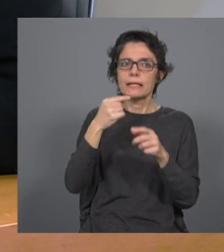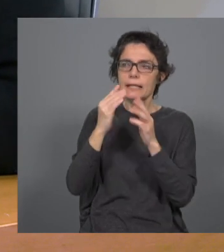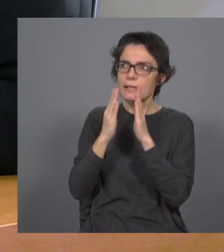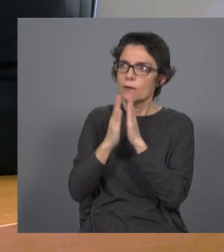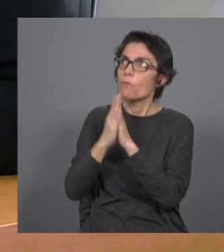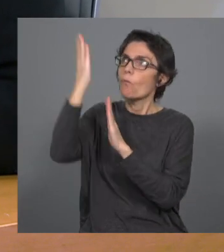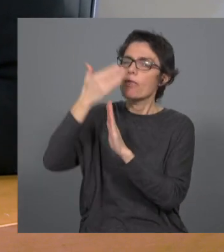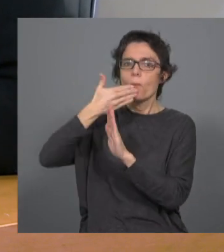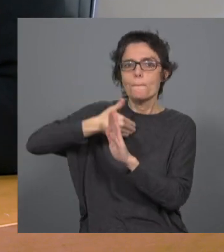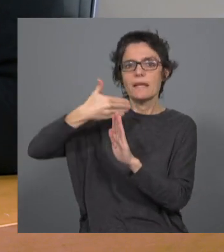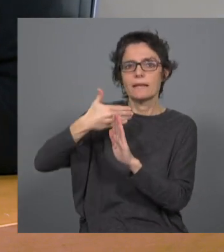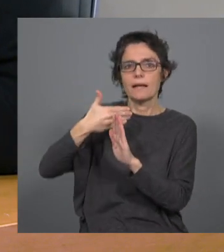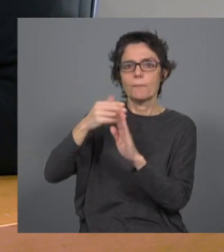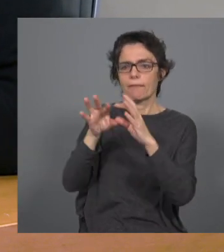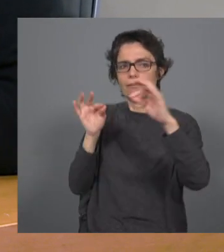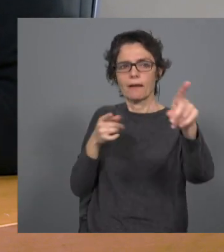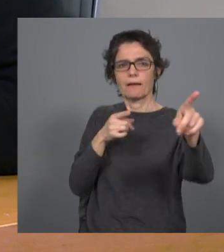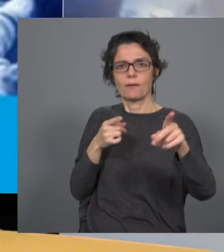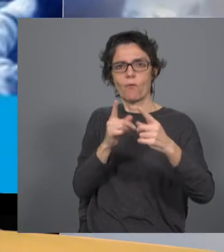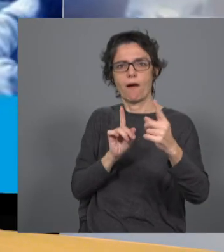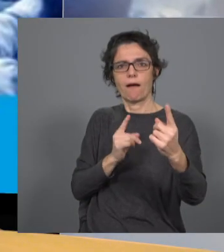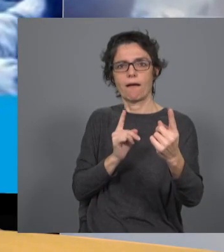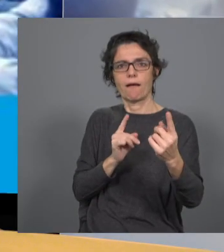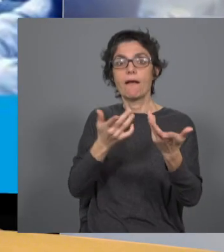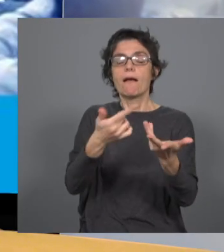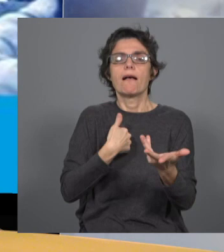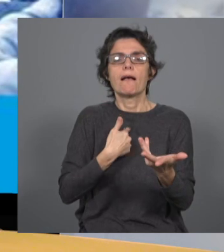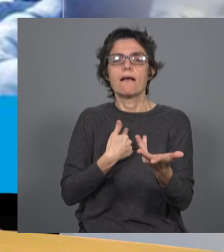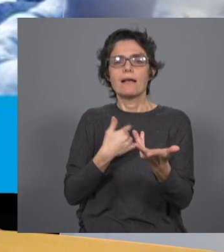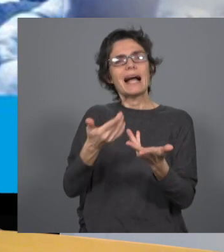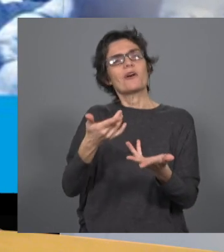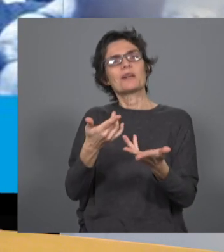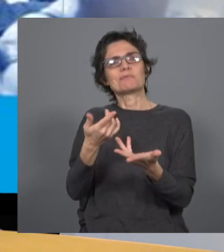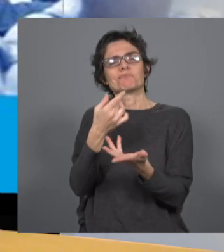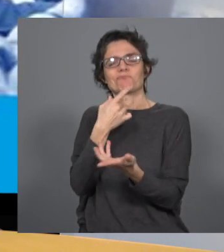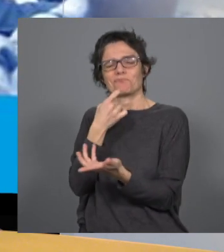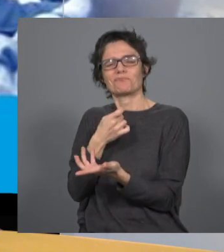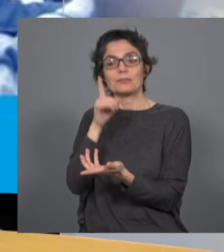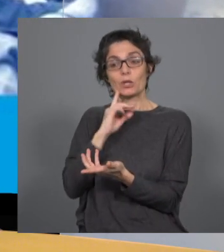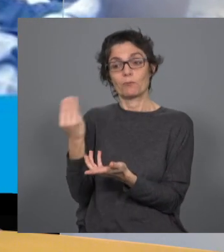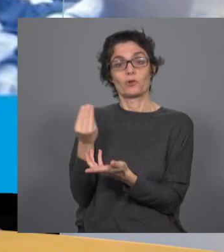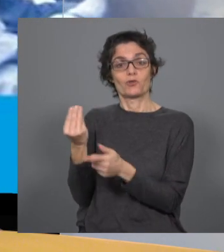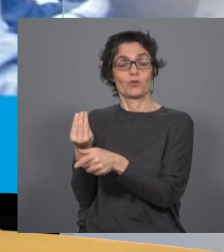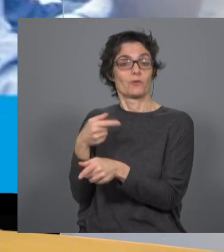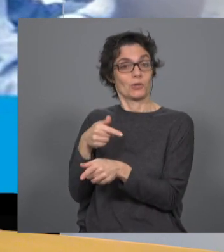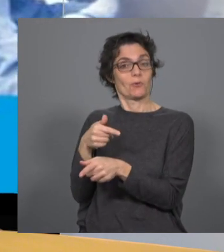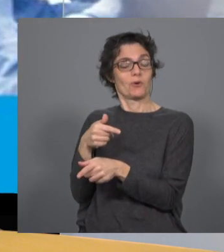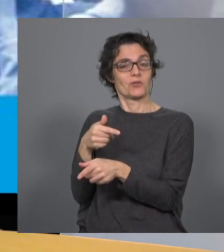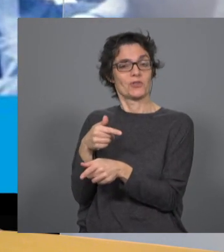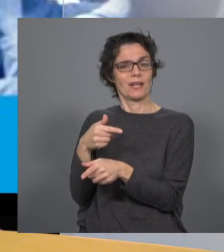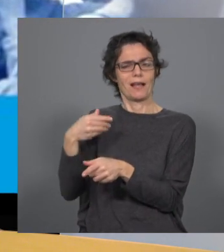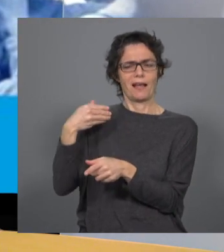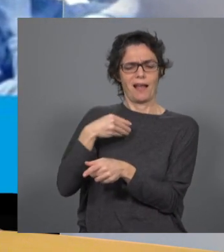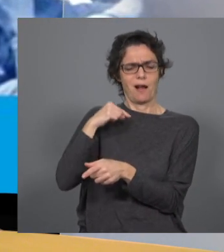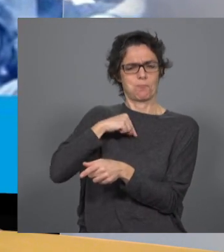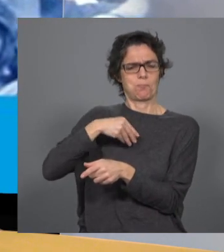viver a mesma vocação. E as raparigas que sentem hoje essa interpelação, o que é que podem fazer em relação às cooperadoras da família? Como é que